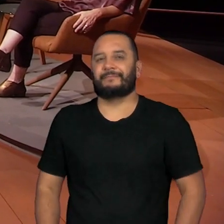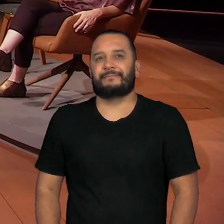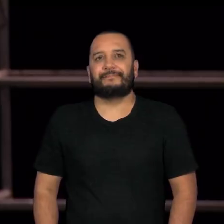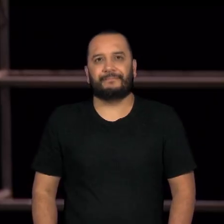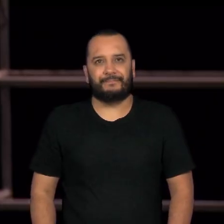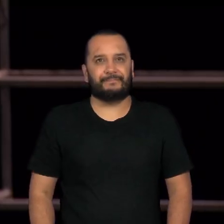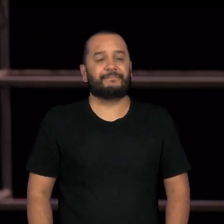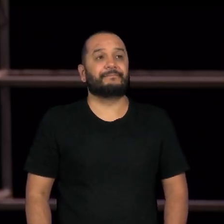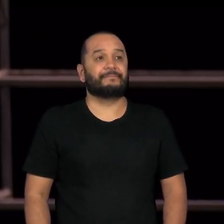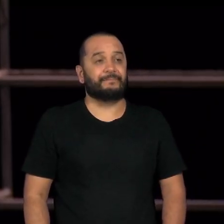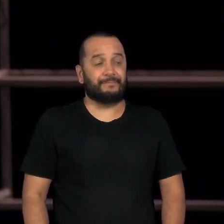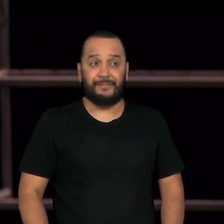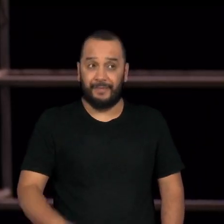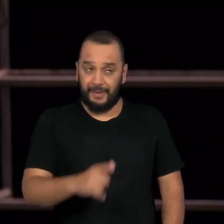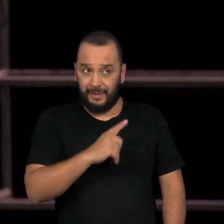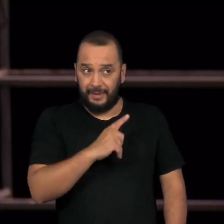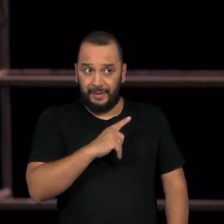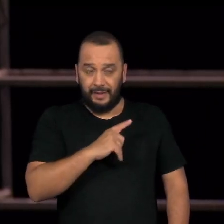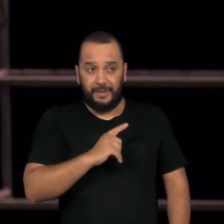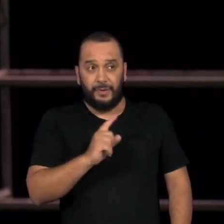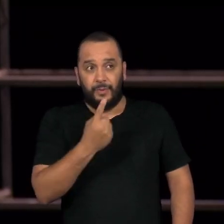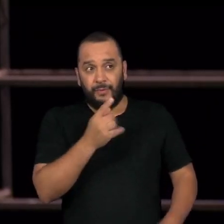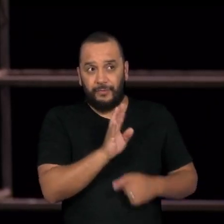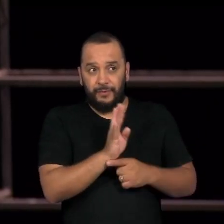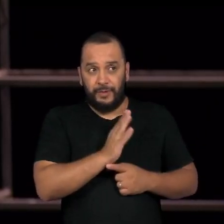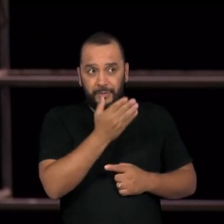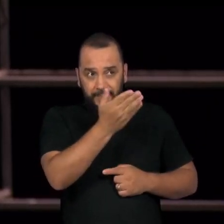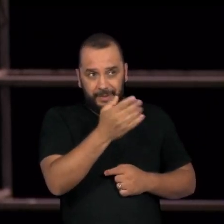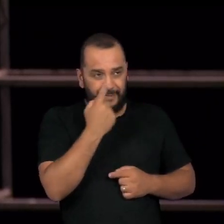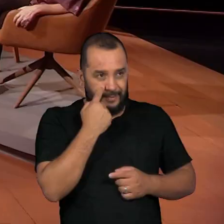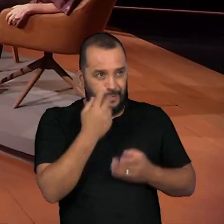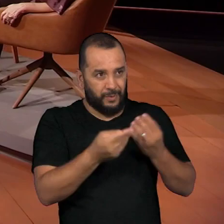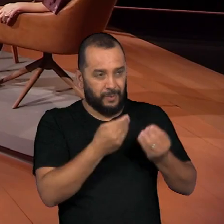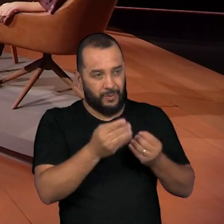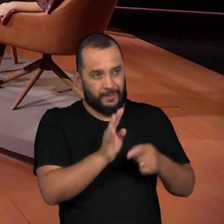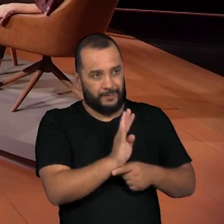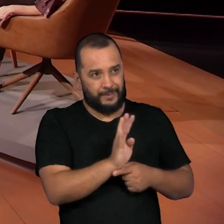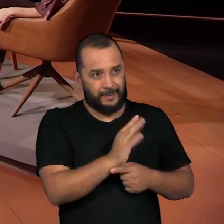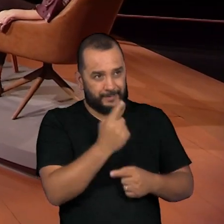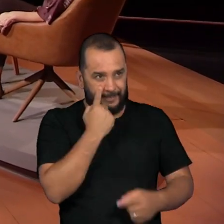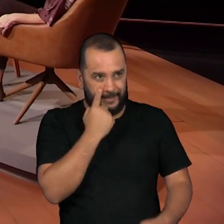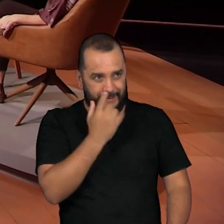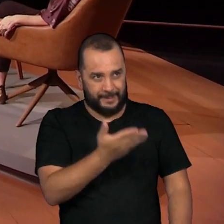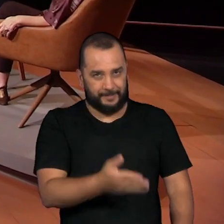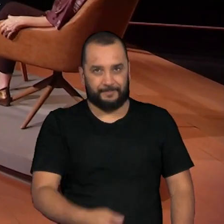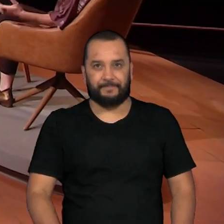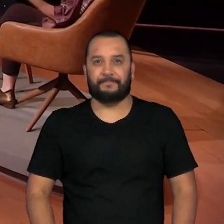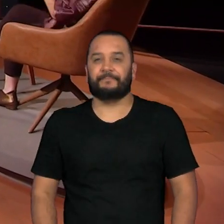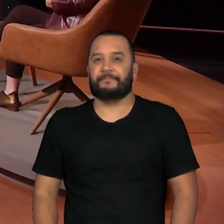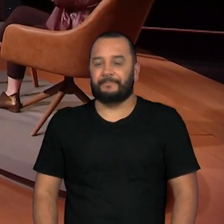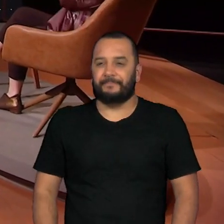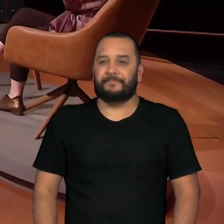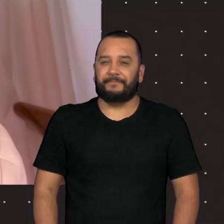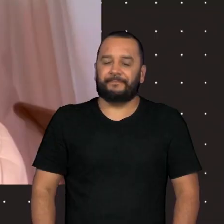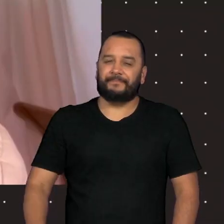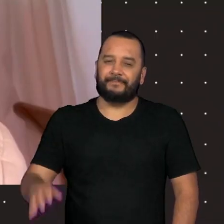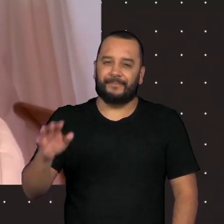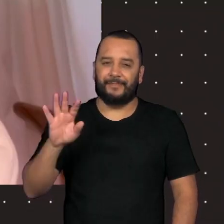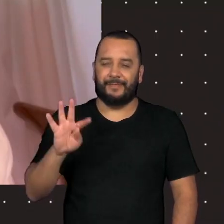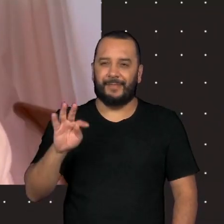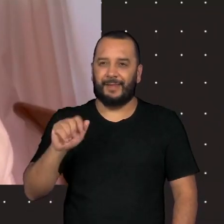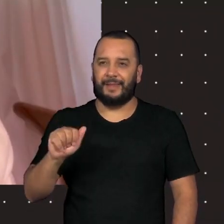Bom, a gente tem depoimento sobre esse filme, claro, Jura? vamos ver. Oh, meu Deus! Tata,